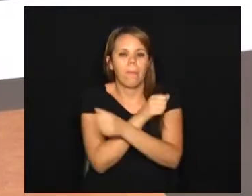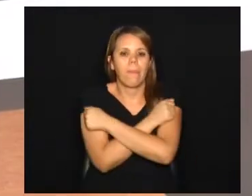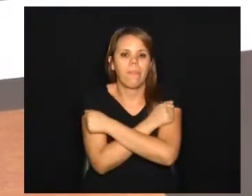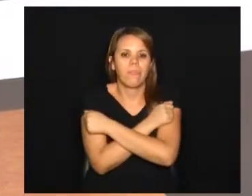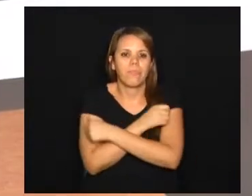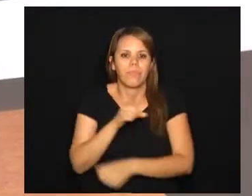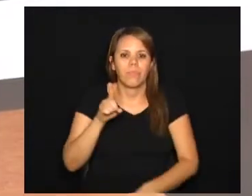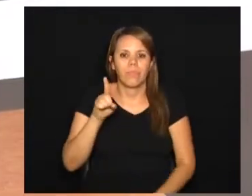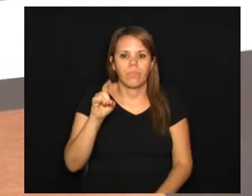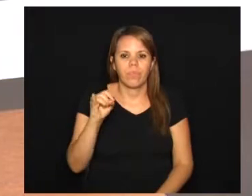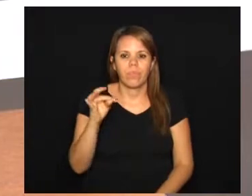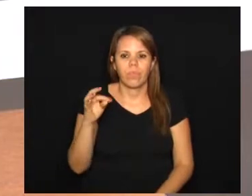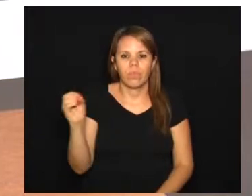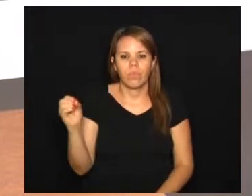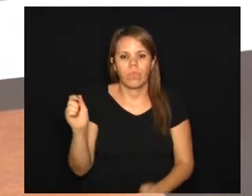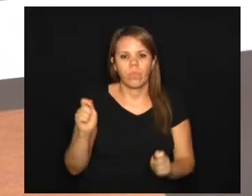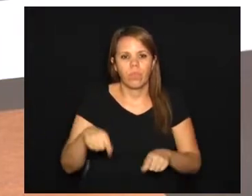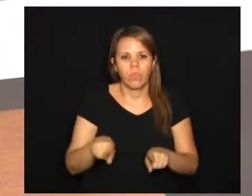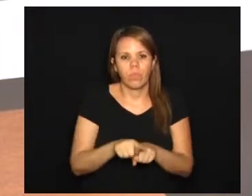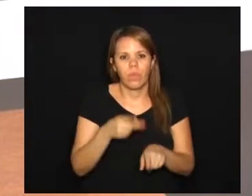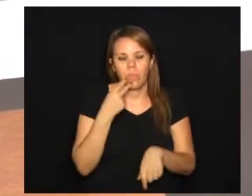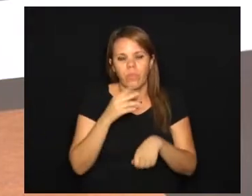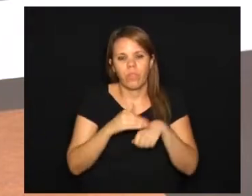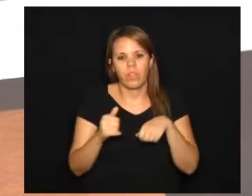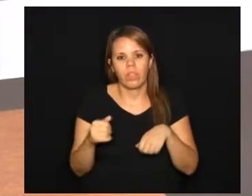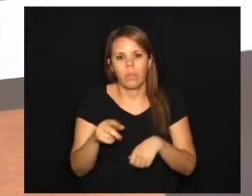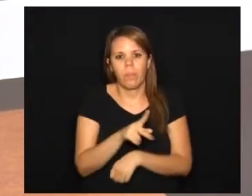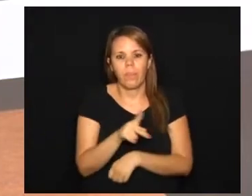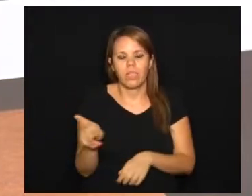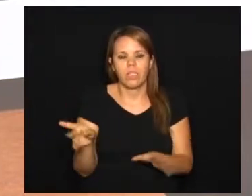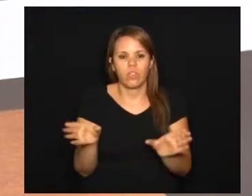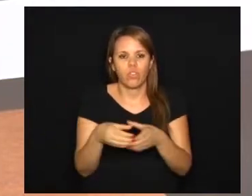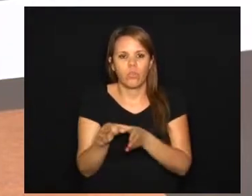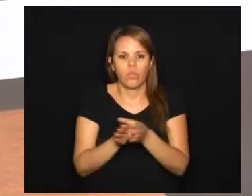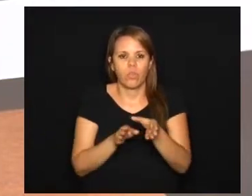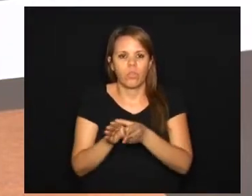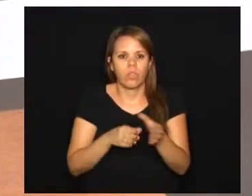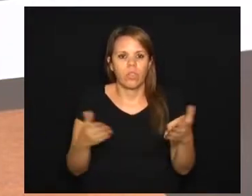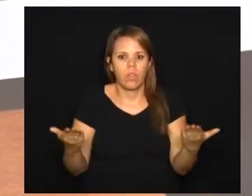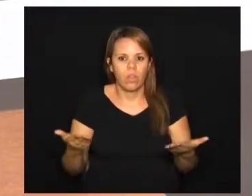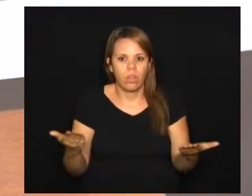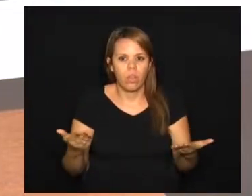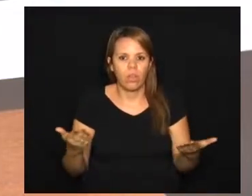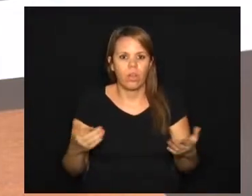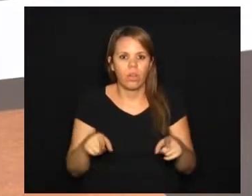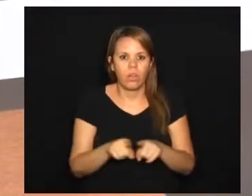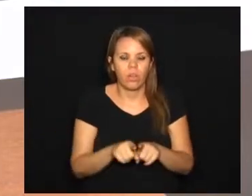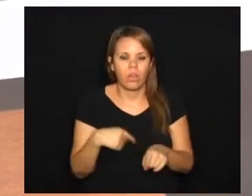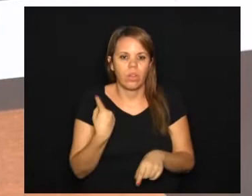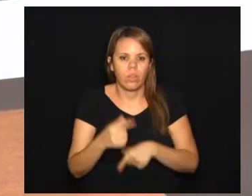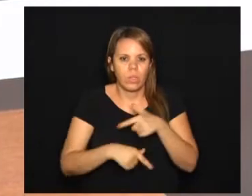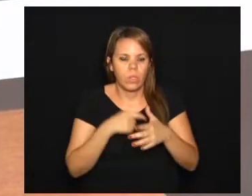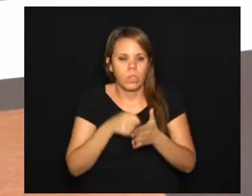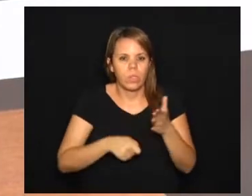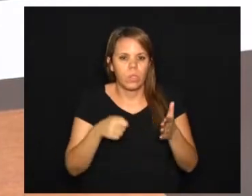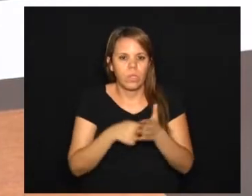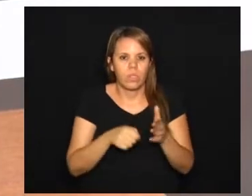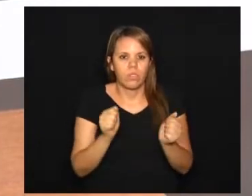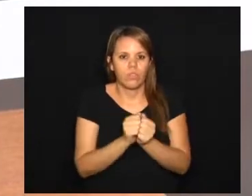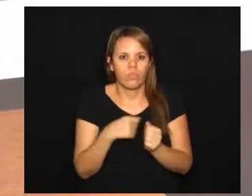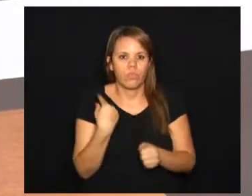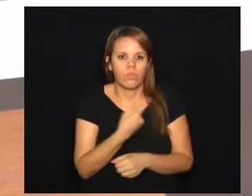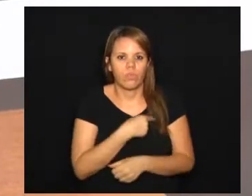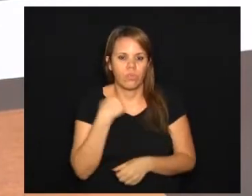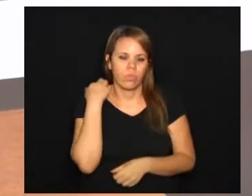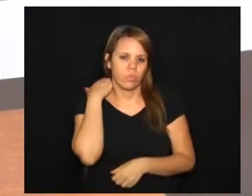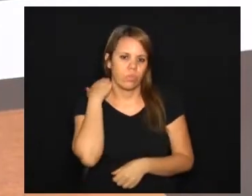ao Dito, que carinhosamente eu posso chamar assim, né, Dito? Nosso presidente do conselho, que agora vai travar a batalha junto conosco